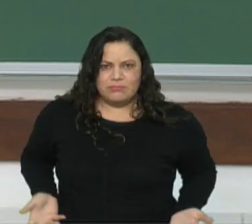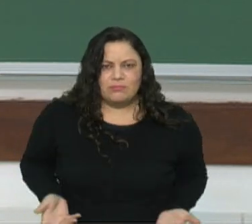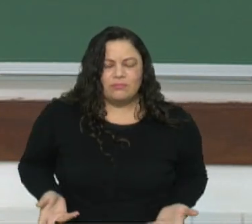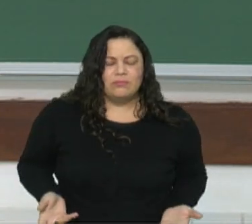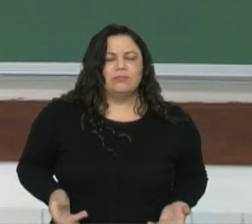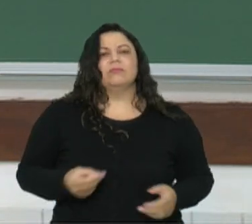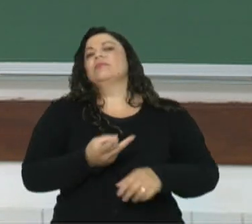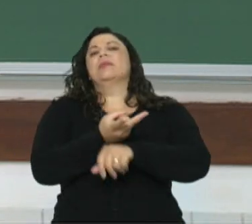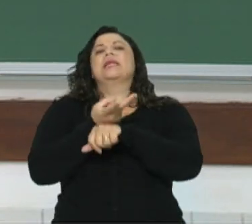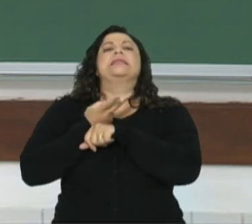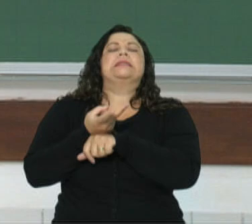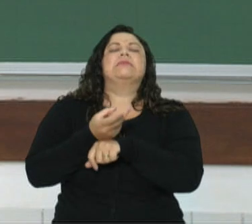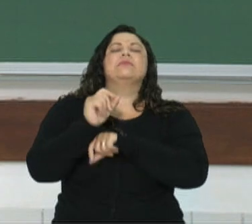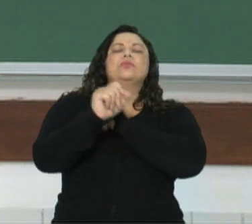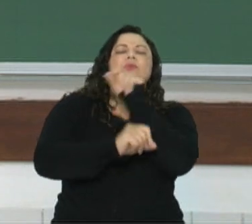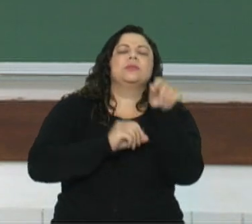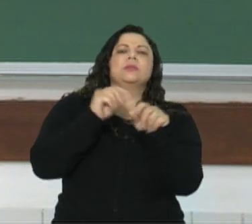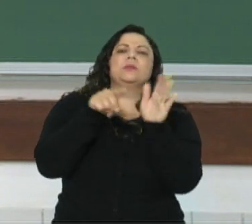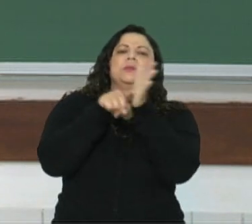experiência, experiência.